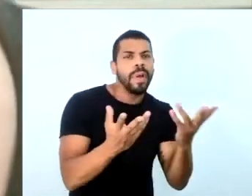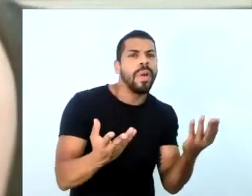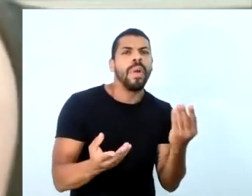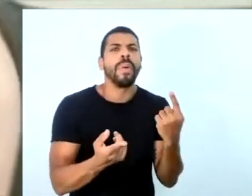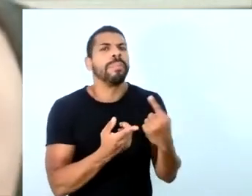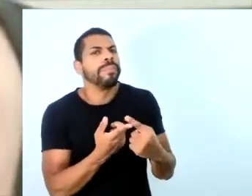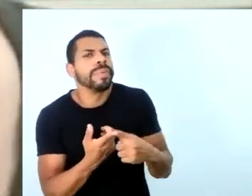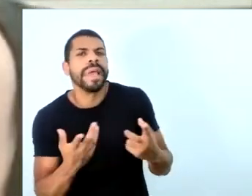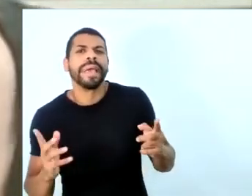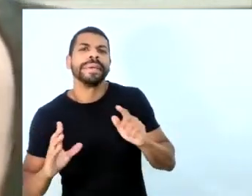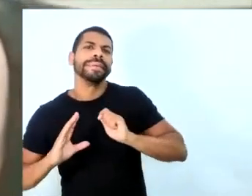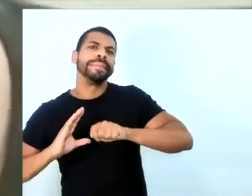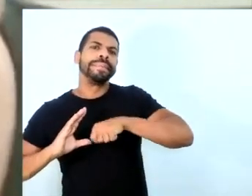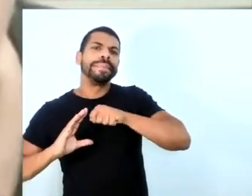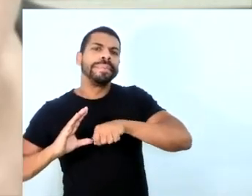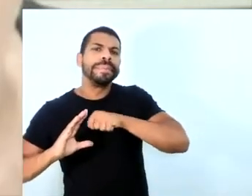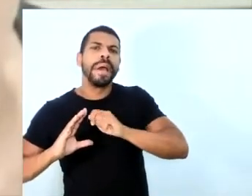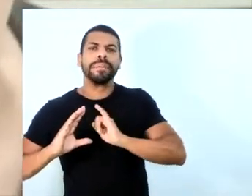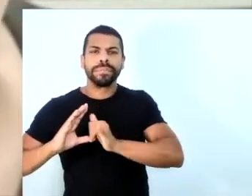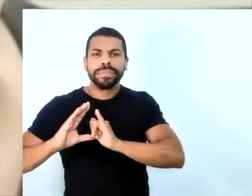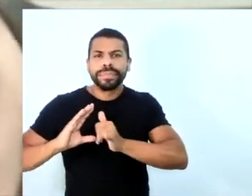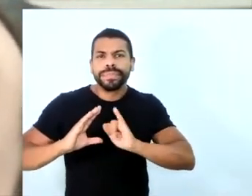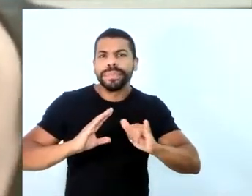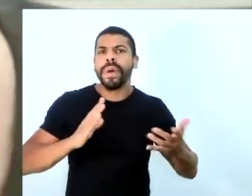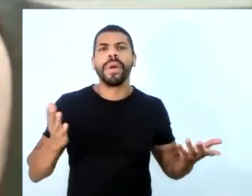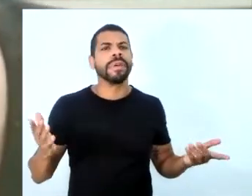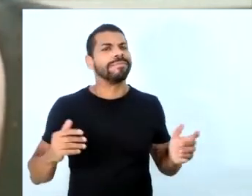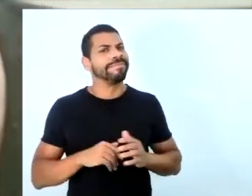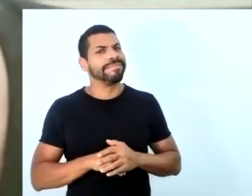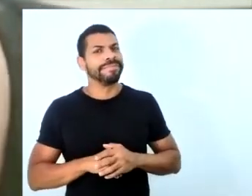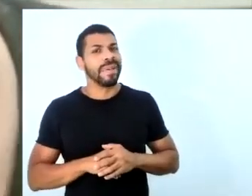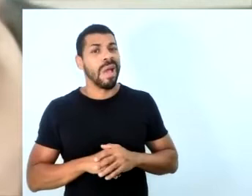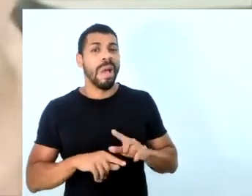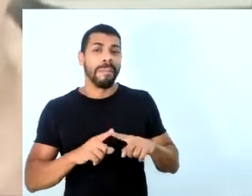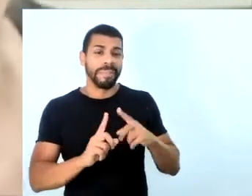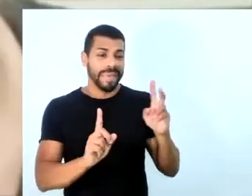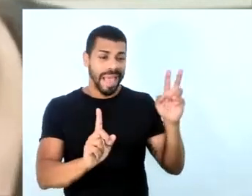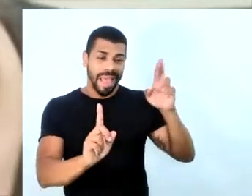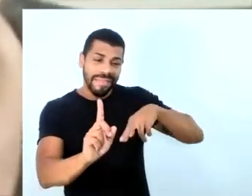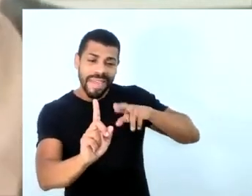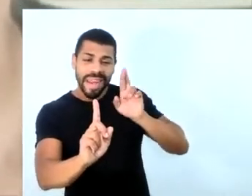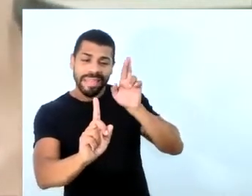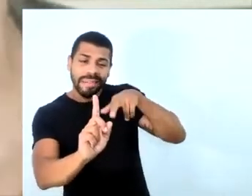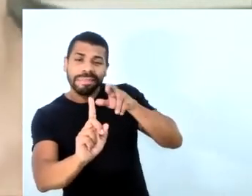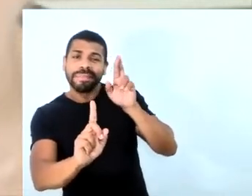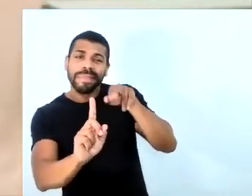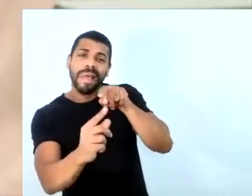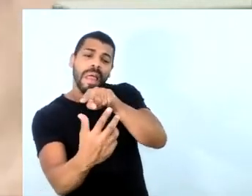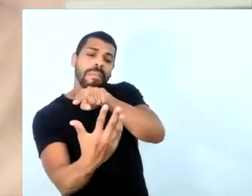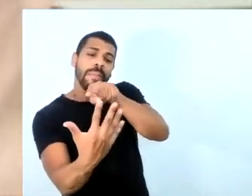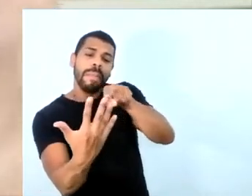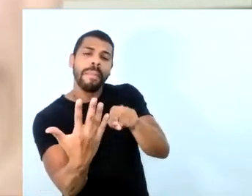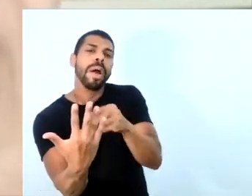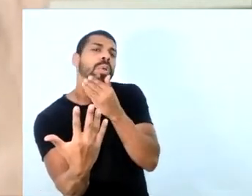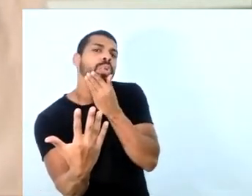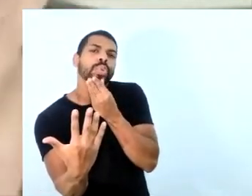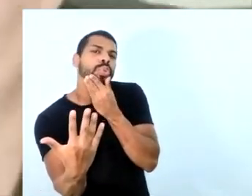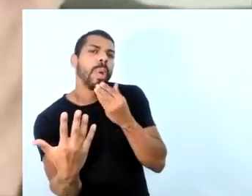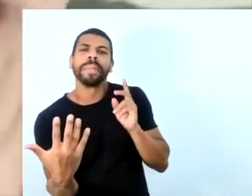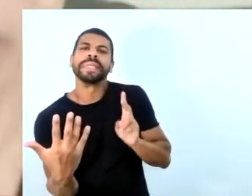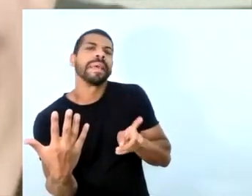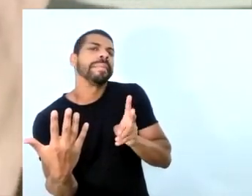dos filmes, dos longas, que é o que ela quer ser, uma montadora, mas as referências que passam costumam ser a dos